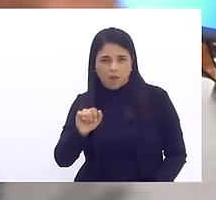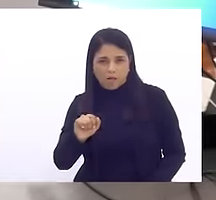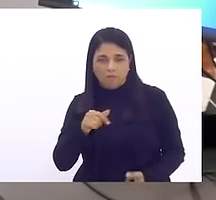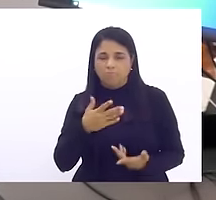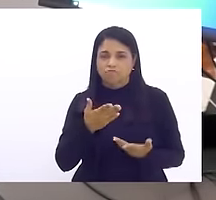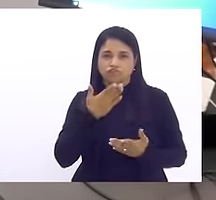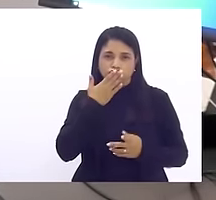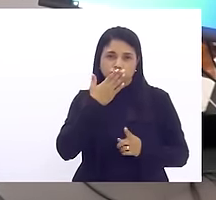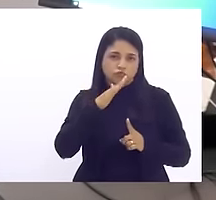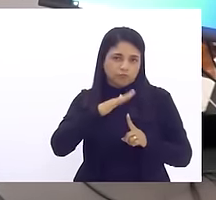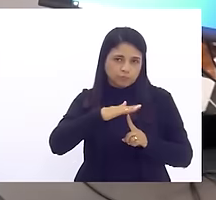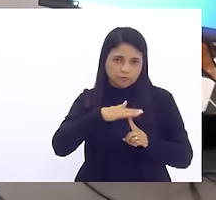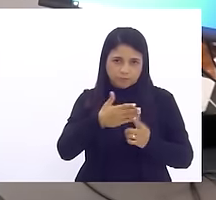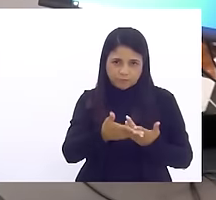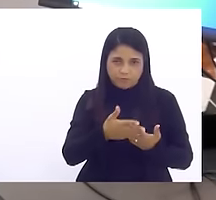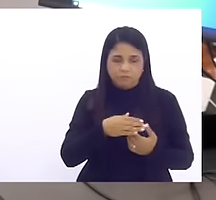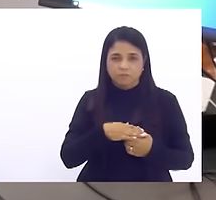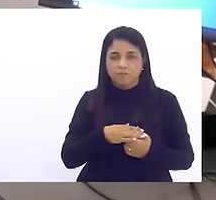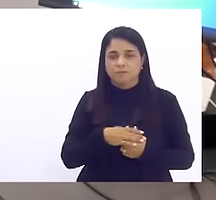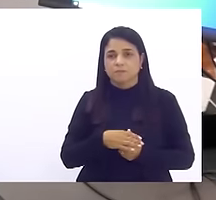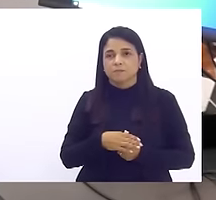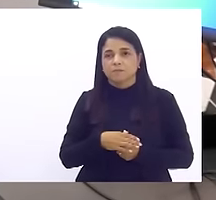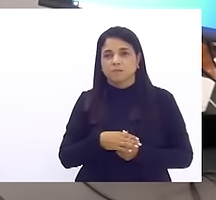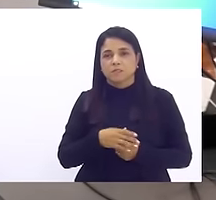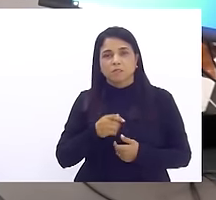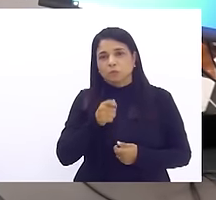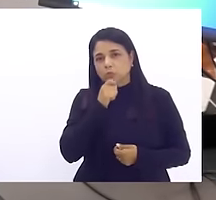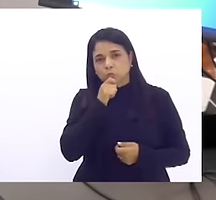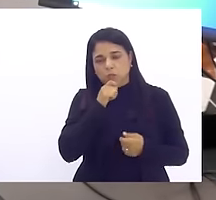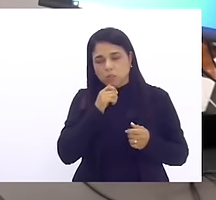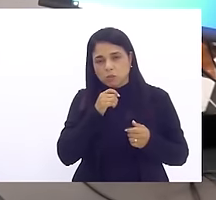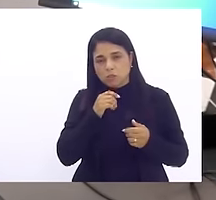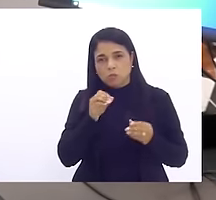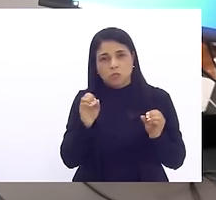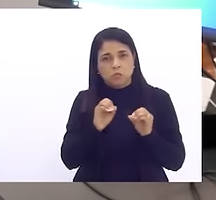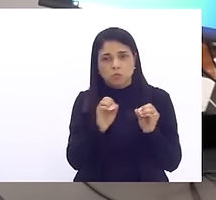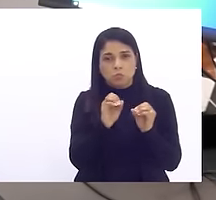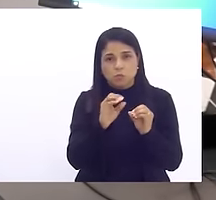blindados não acredito que não não tem nenhum carro blindado